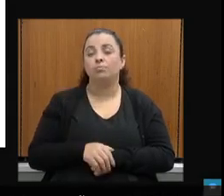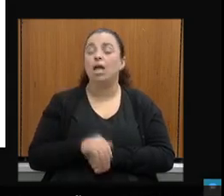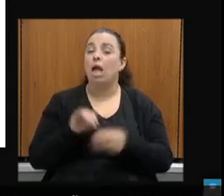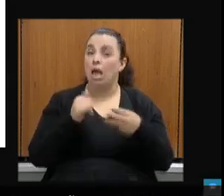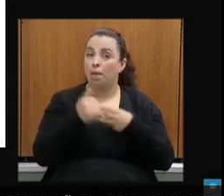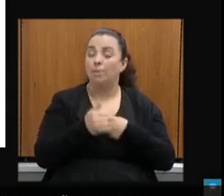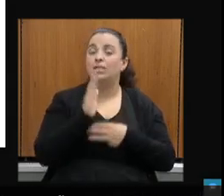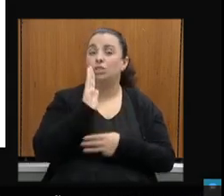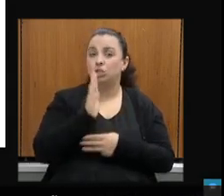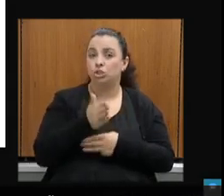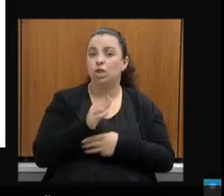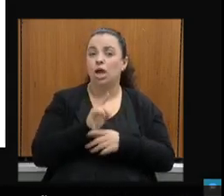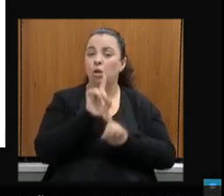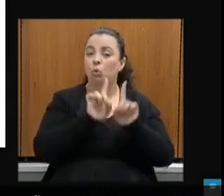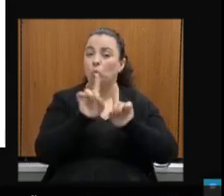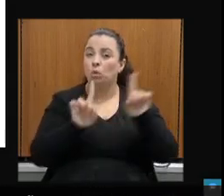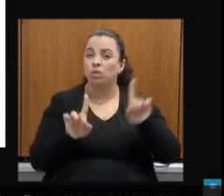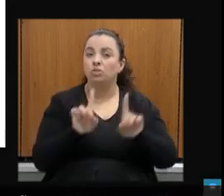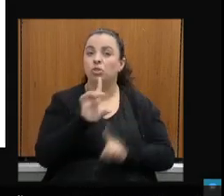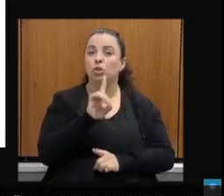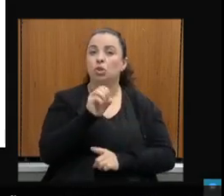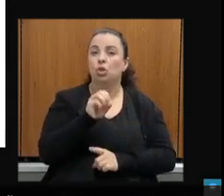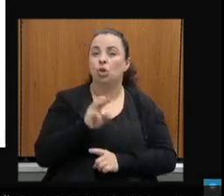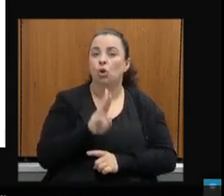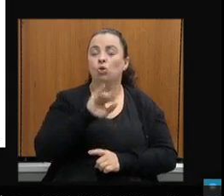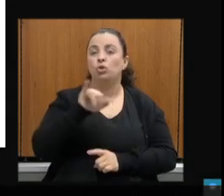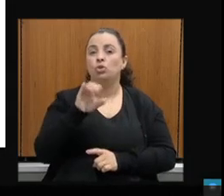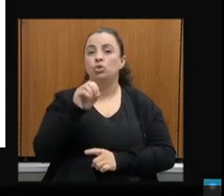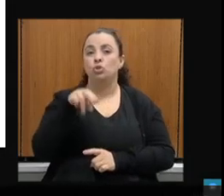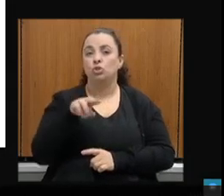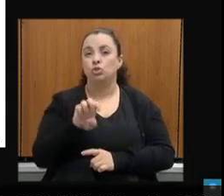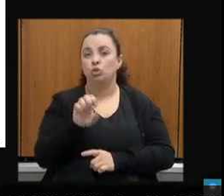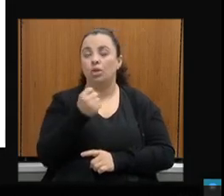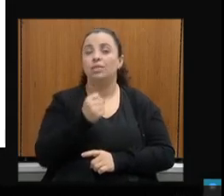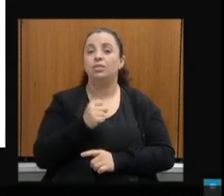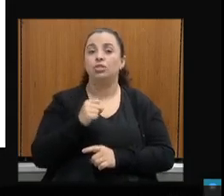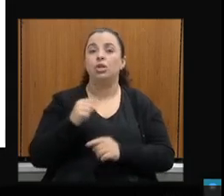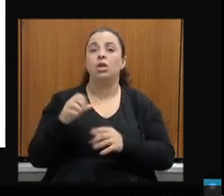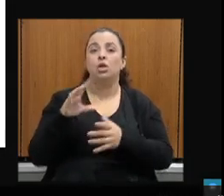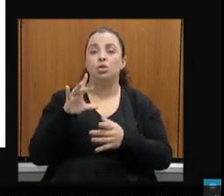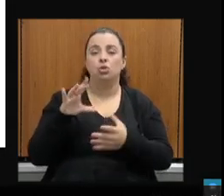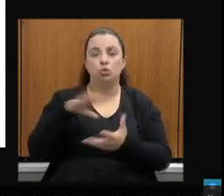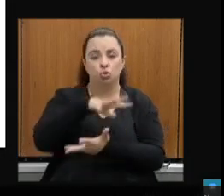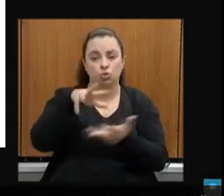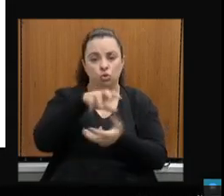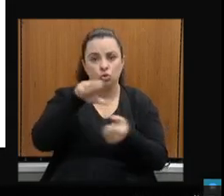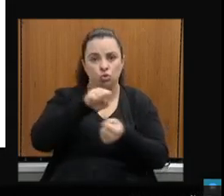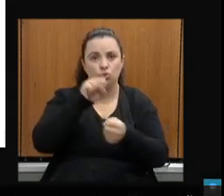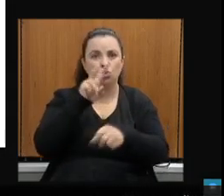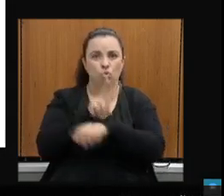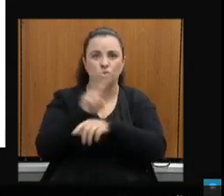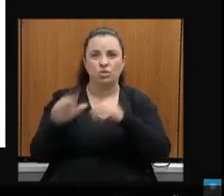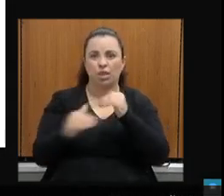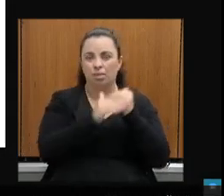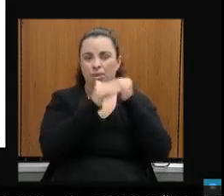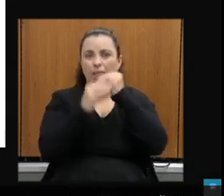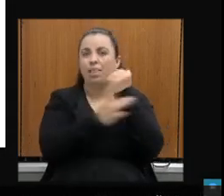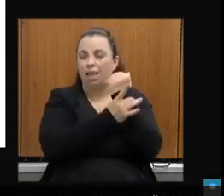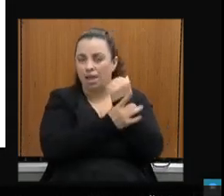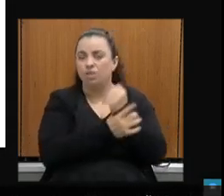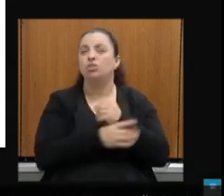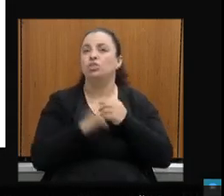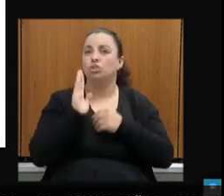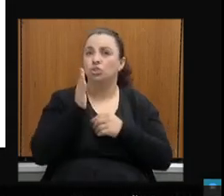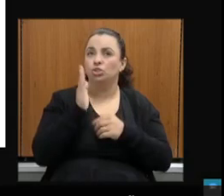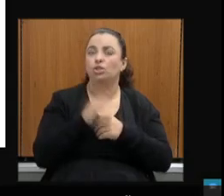no índice Dow Jones de sustentabilidade desde a origem do índice né faz mais de 15 anos todo dia da tua